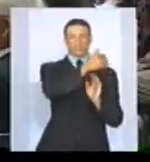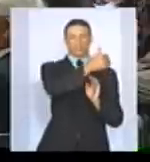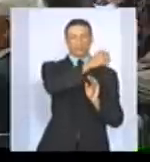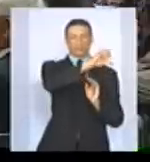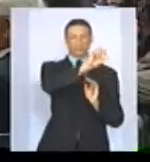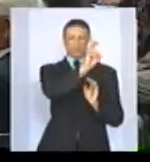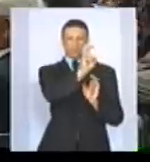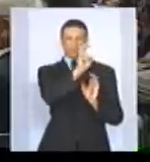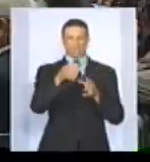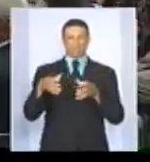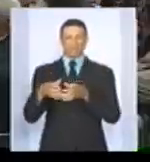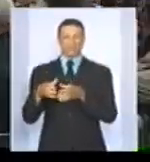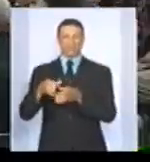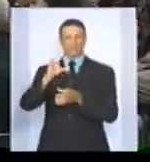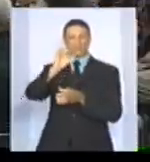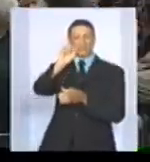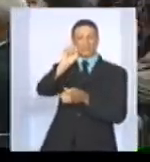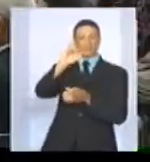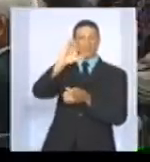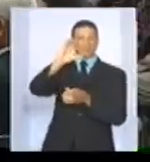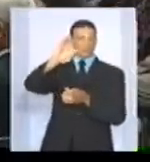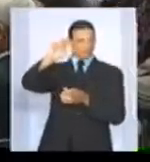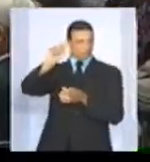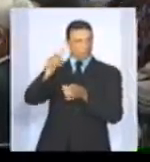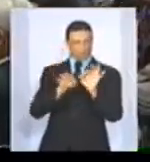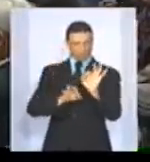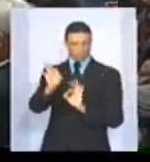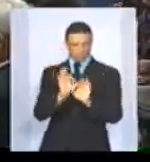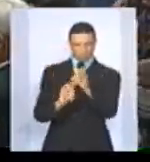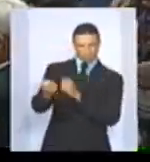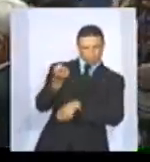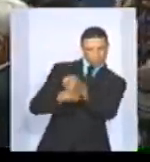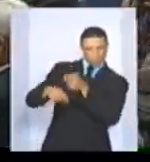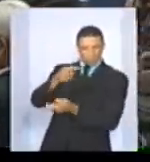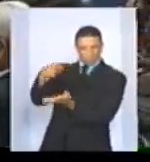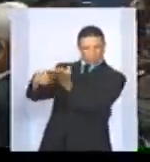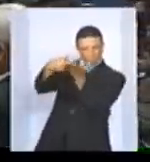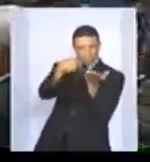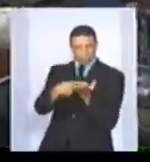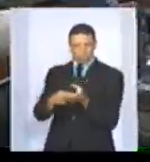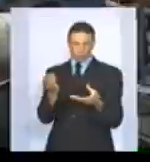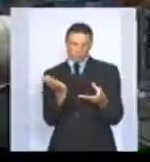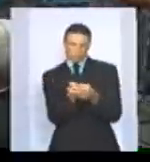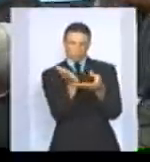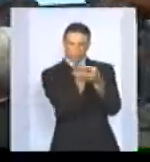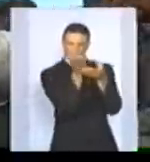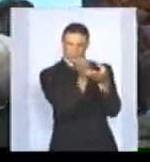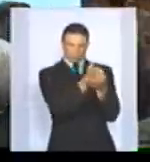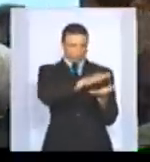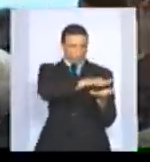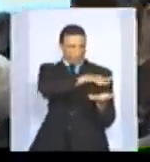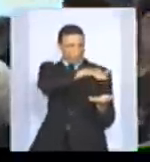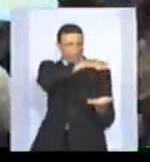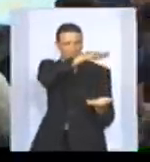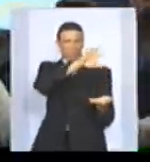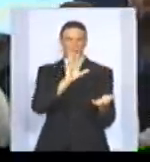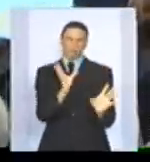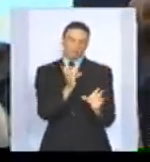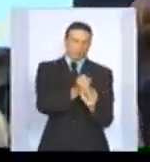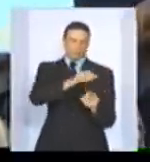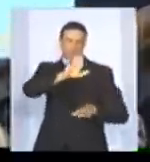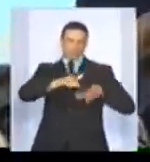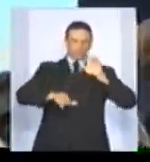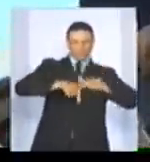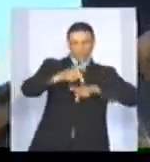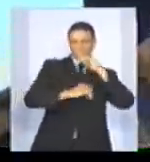já negociou mais de 760 acordos, já homologou mais de 30 mil rescisões de contrato de trabalho. Esse é um